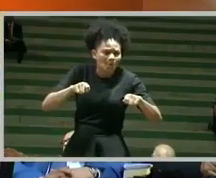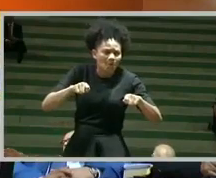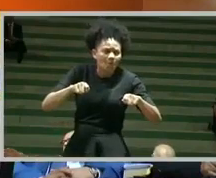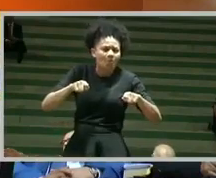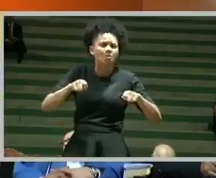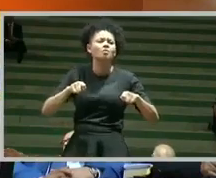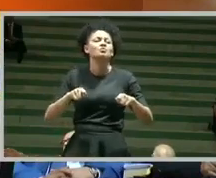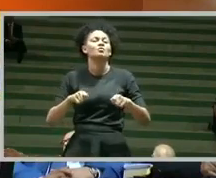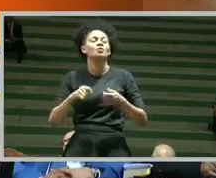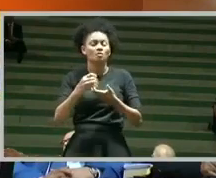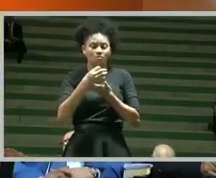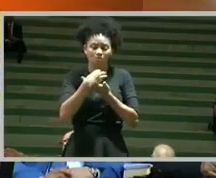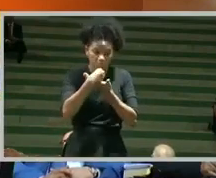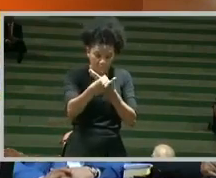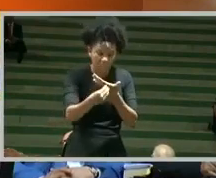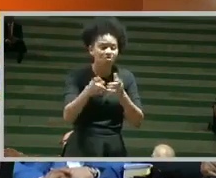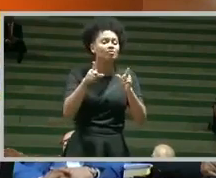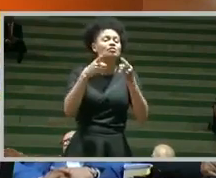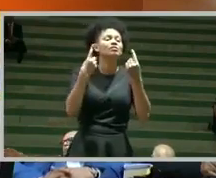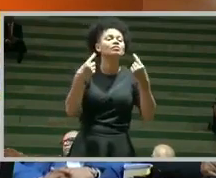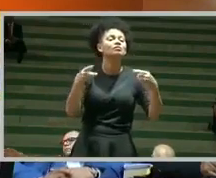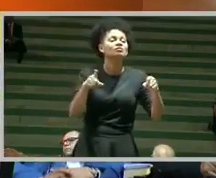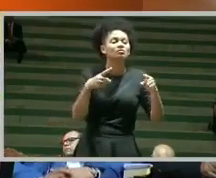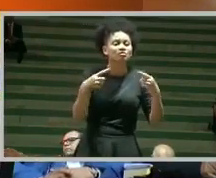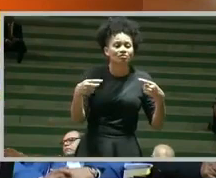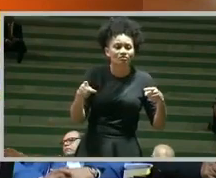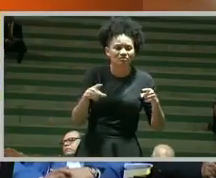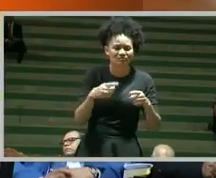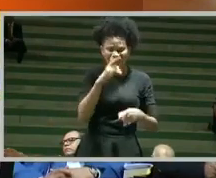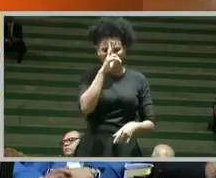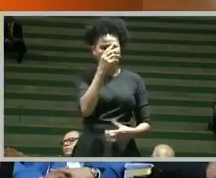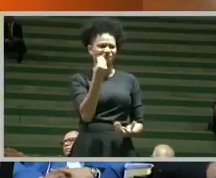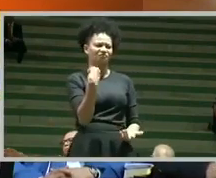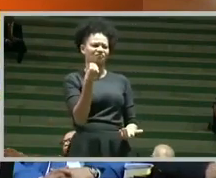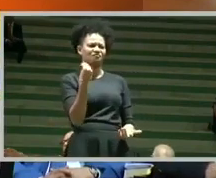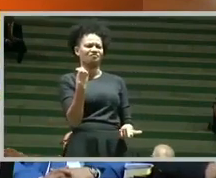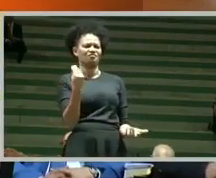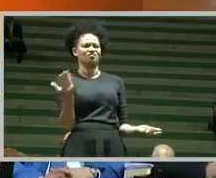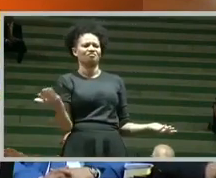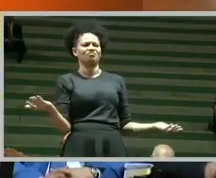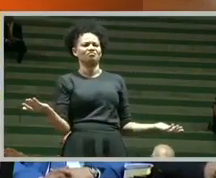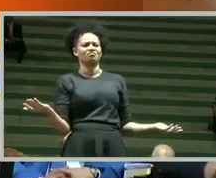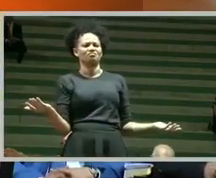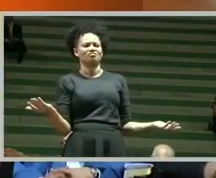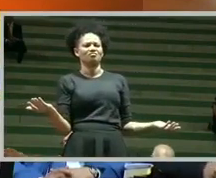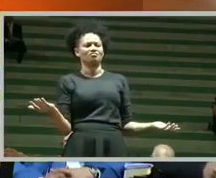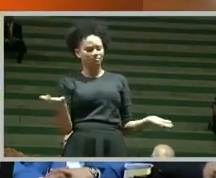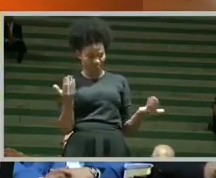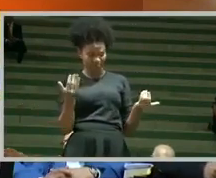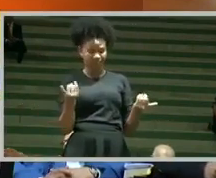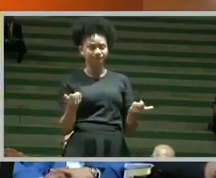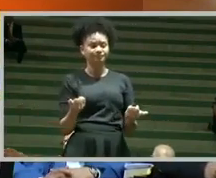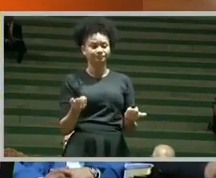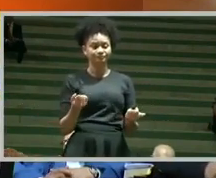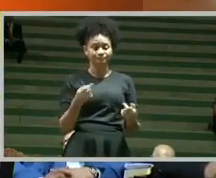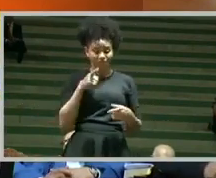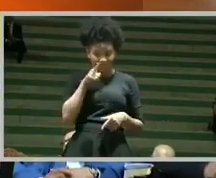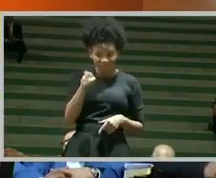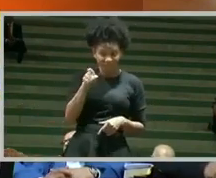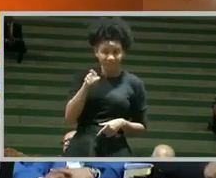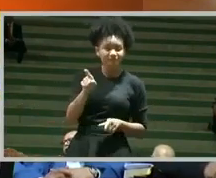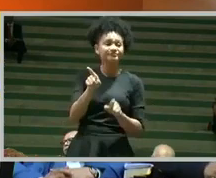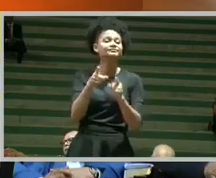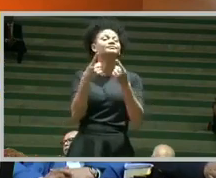forte, este hino. Não, isso não é forte. Eu conheço um pouco vocês. Vamos lá, diga, este